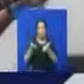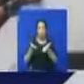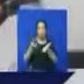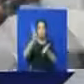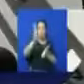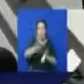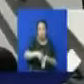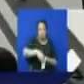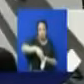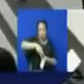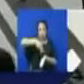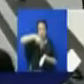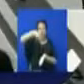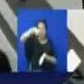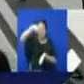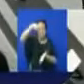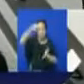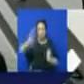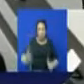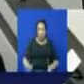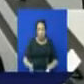ressuscitou,